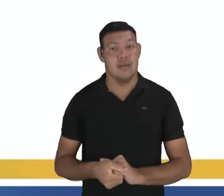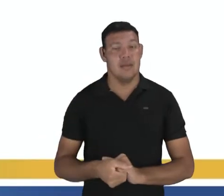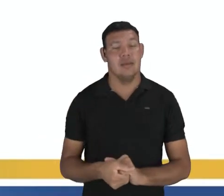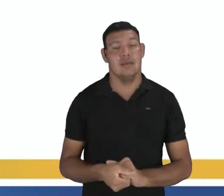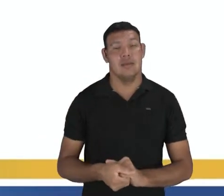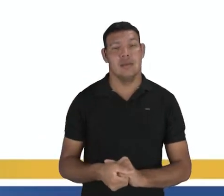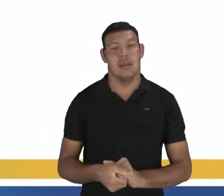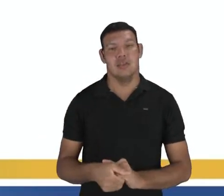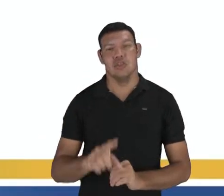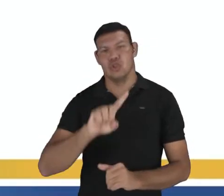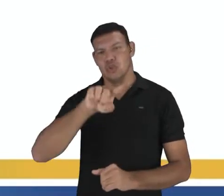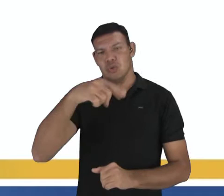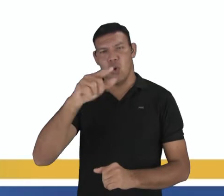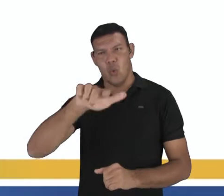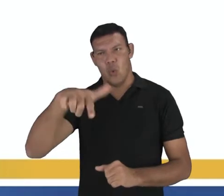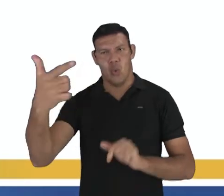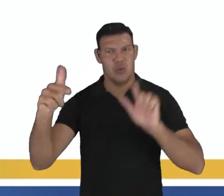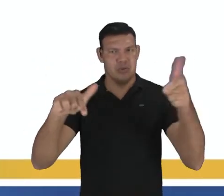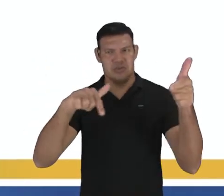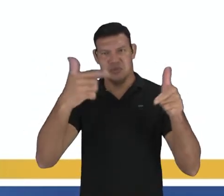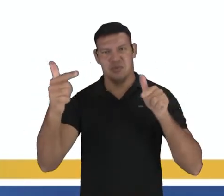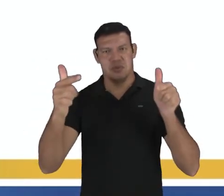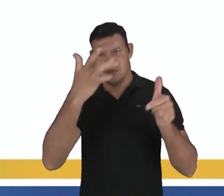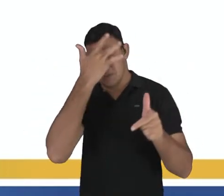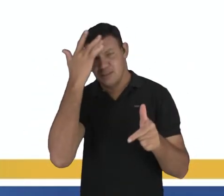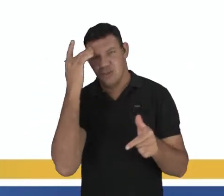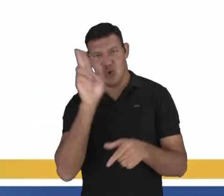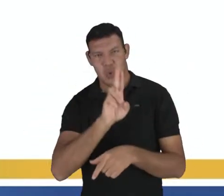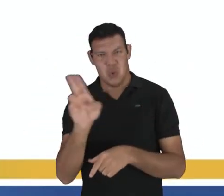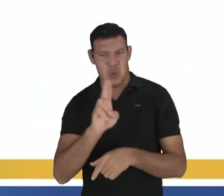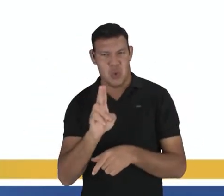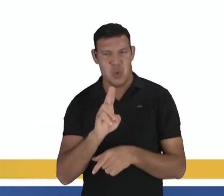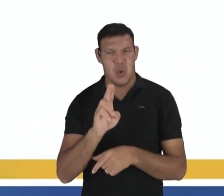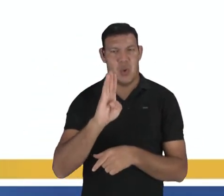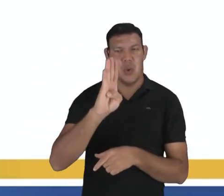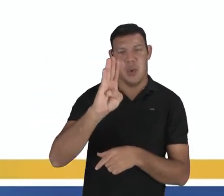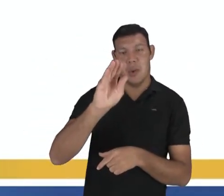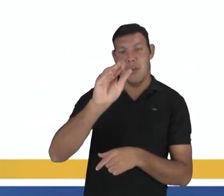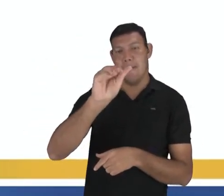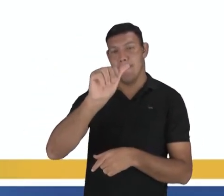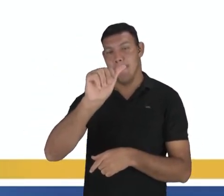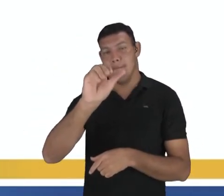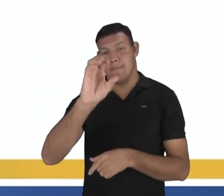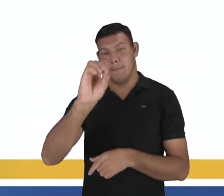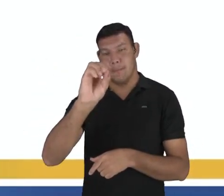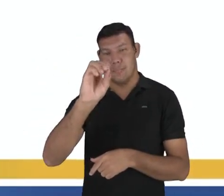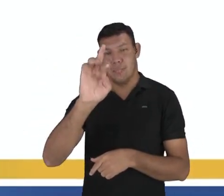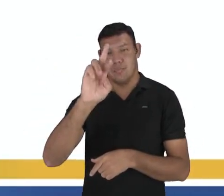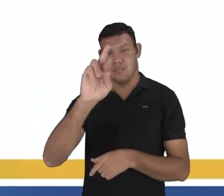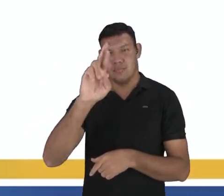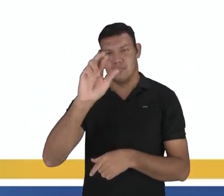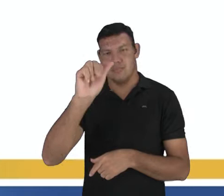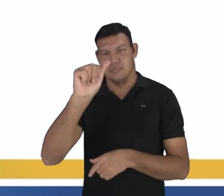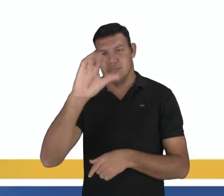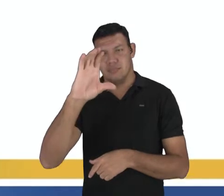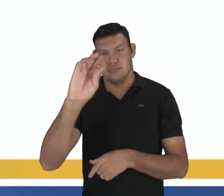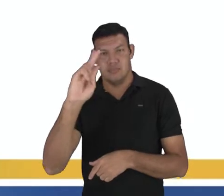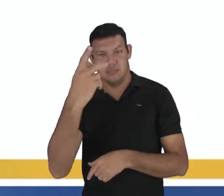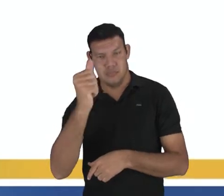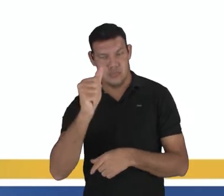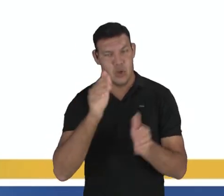chamavam de leite da borracha, que é um leite que é extraído de uma árvore, né? E a partir dali a gente vai tendo